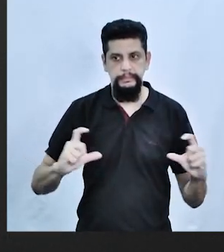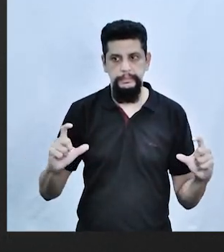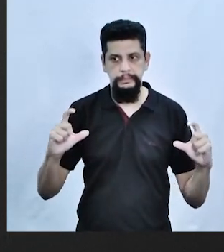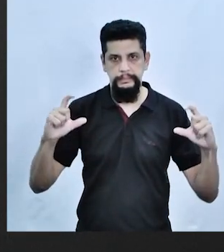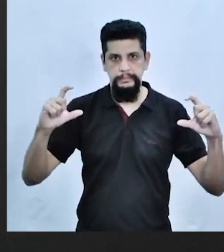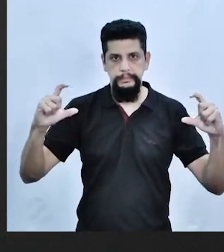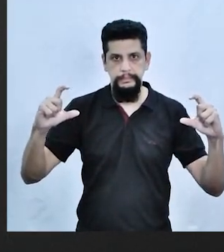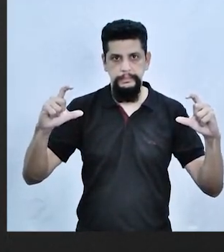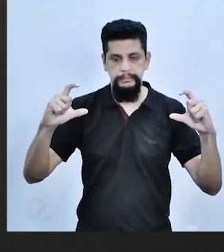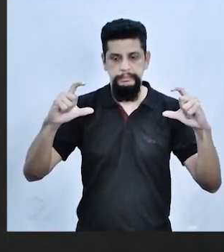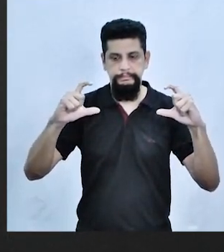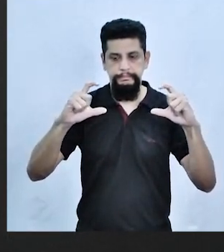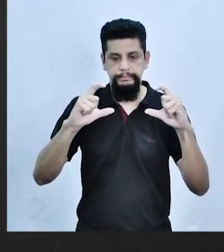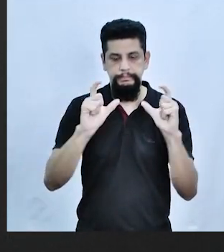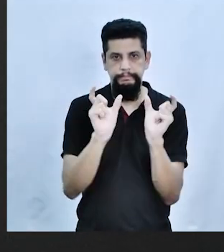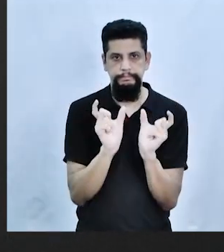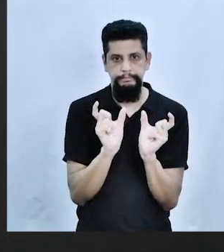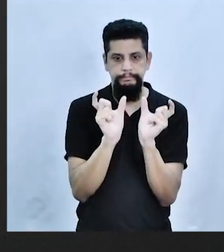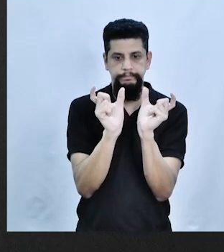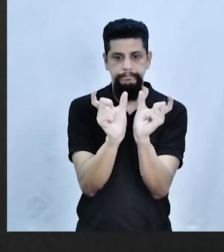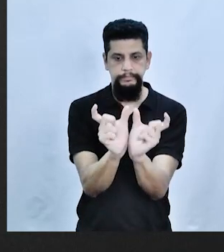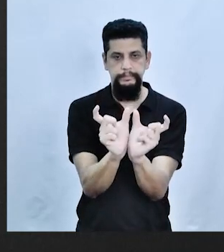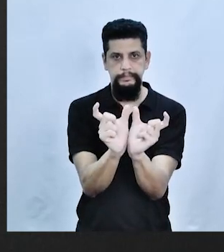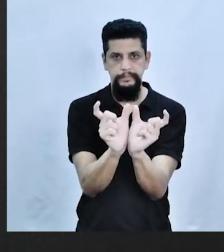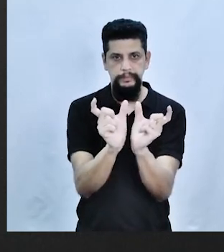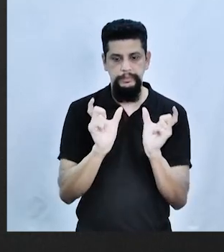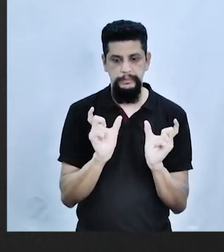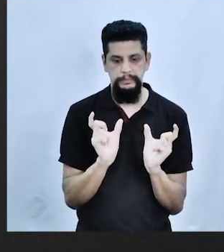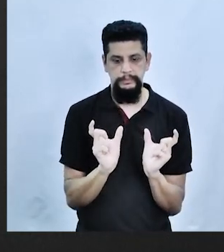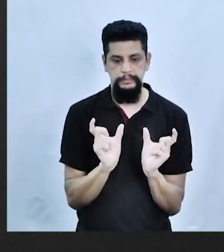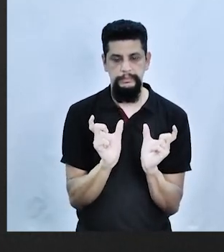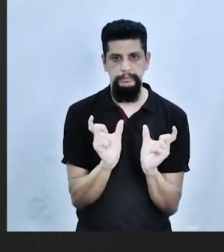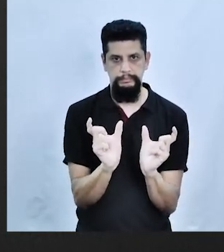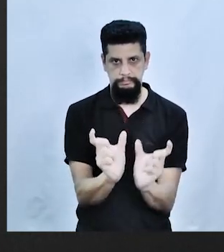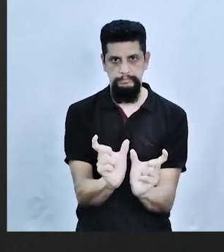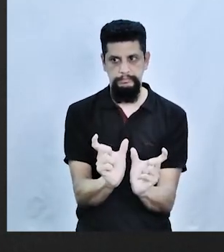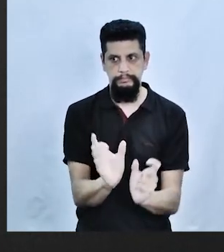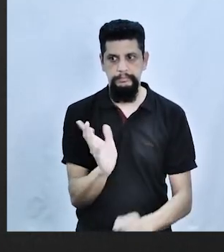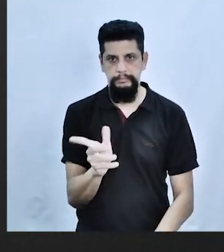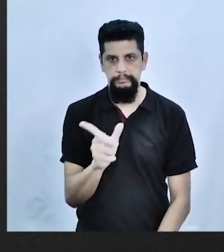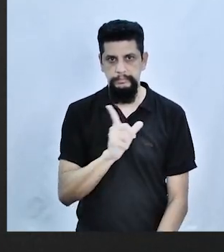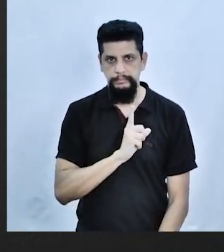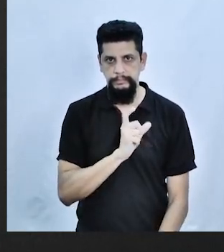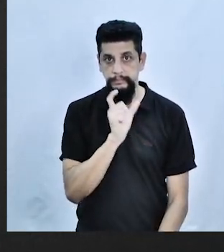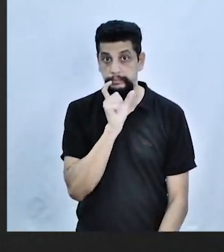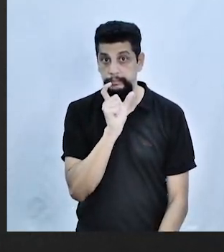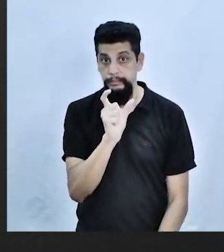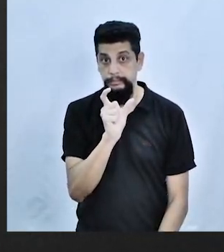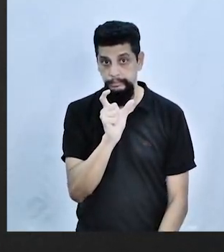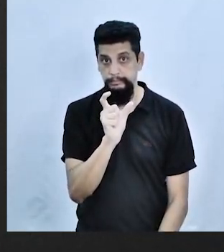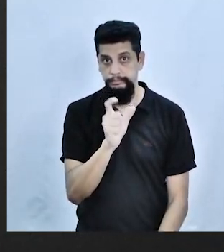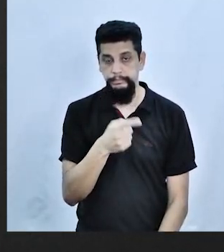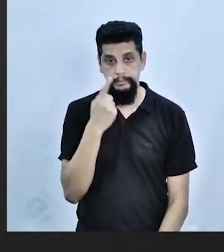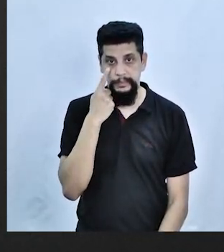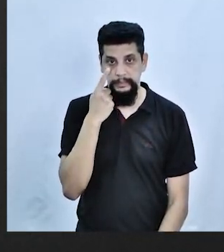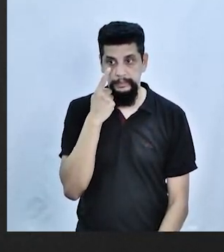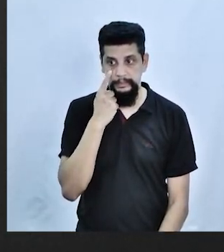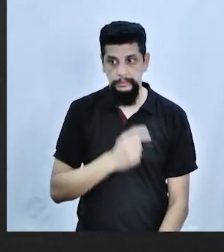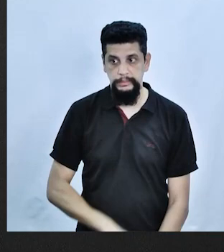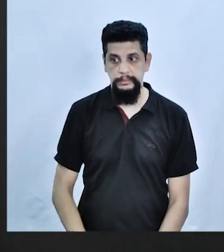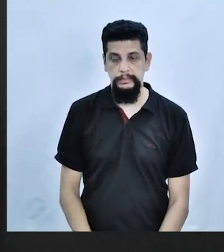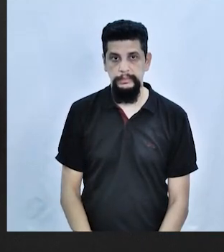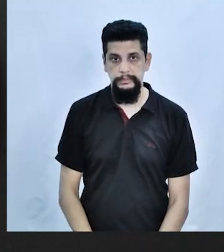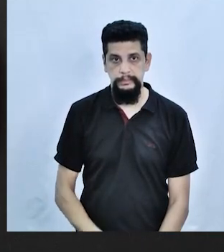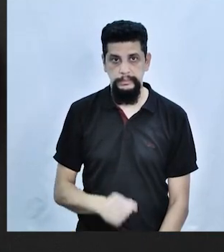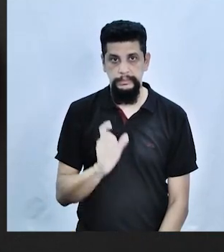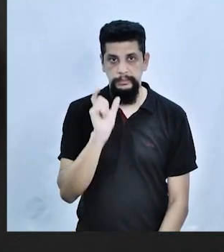peça. Vamos encaixar aqui a outra pecinha, olha. Já está montando aqui uma palavra, olha. Estão vendo?